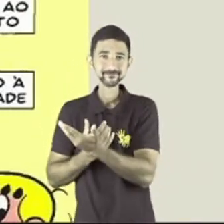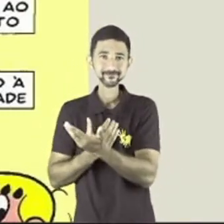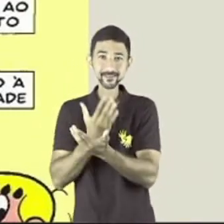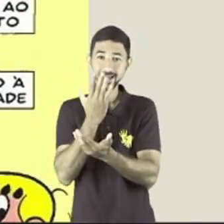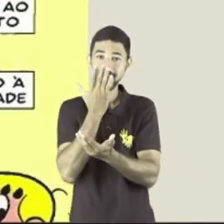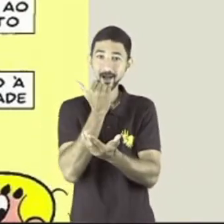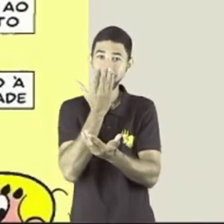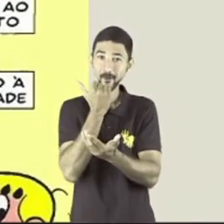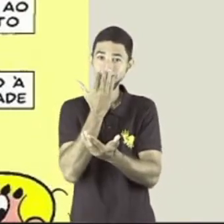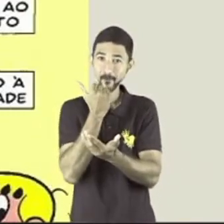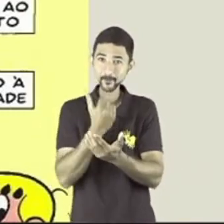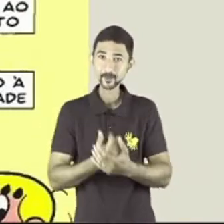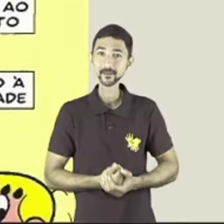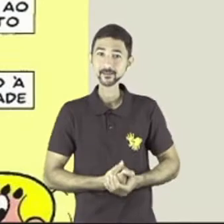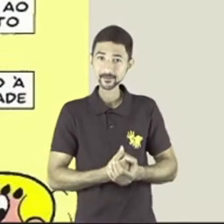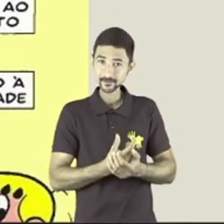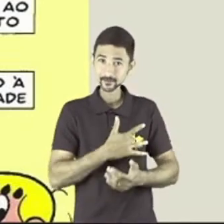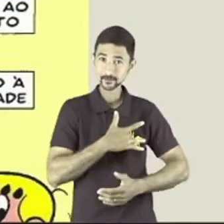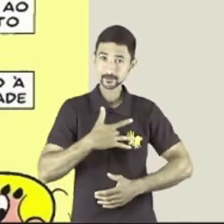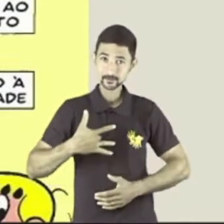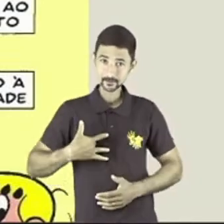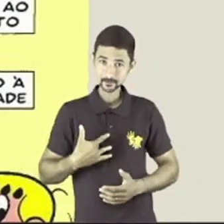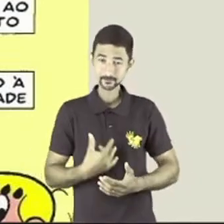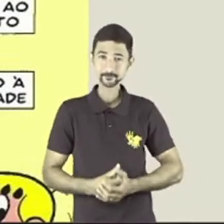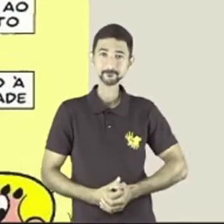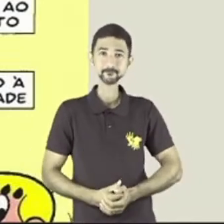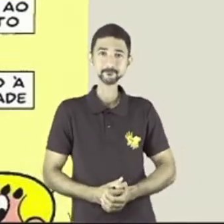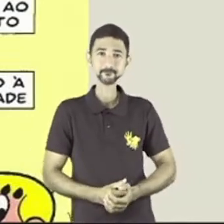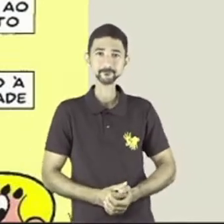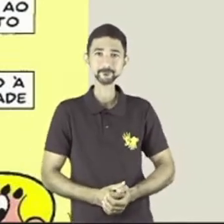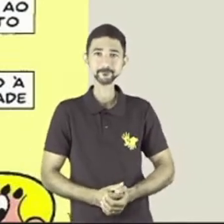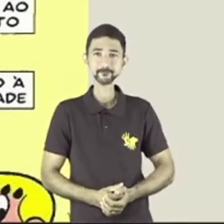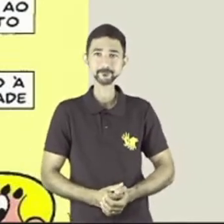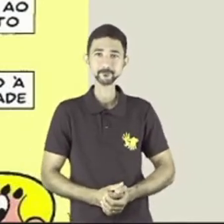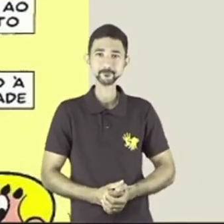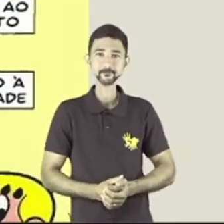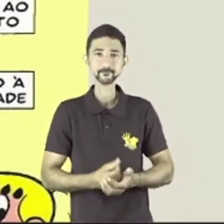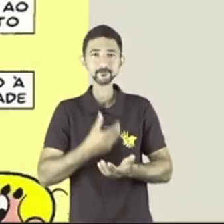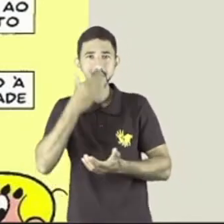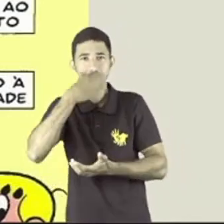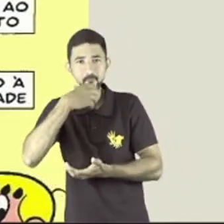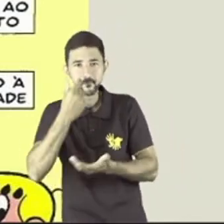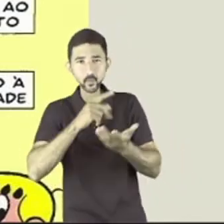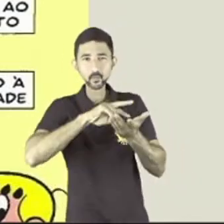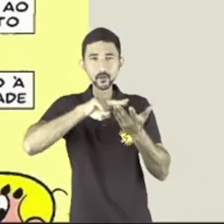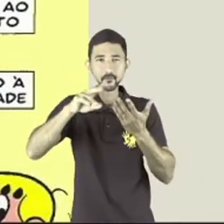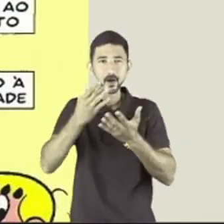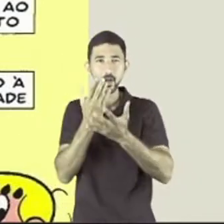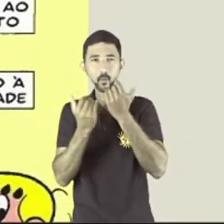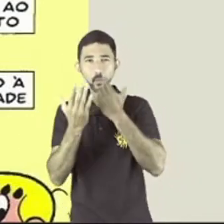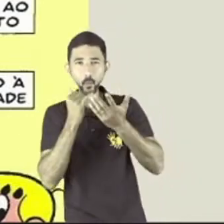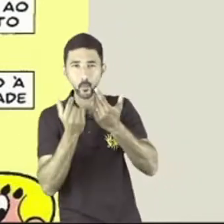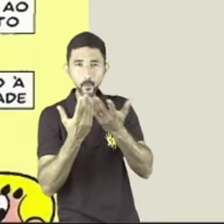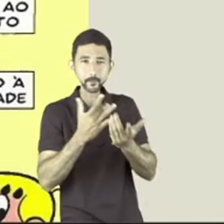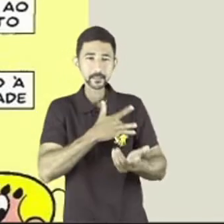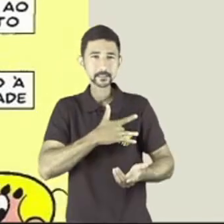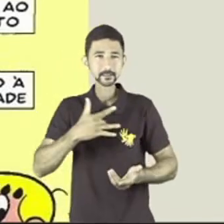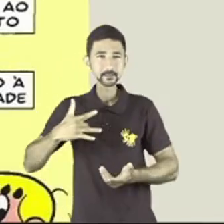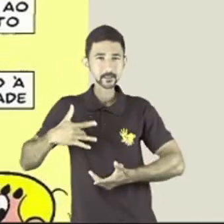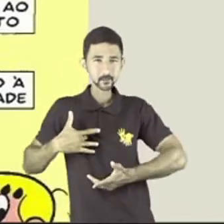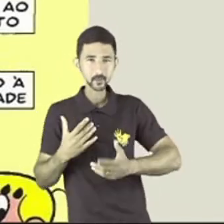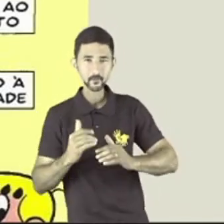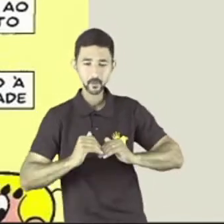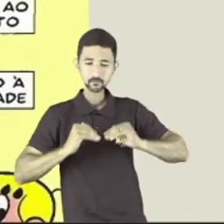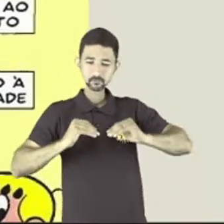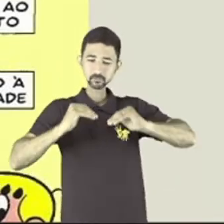à alimentação e uma alimentação saudável, viu, crianças? Muitas frutas, muitas verduras, muita coisa saudável para